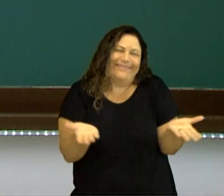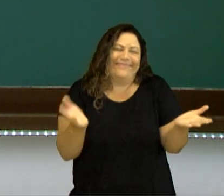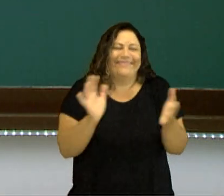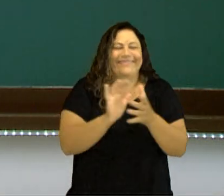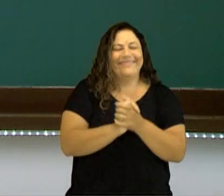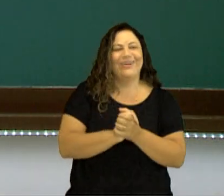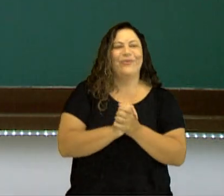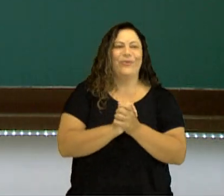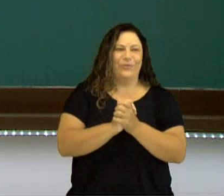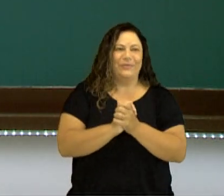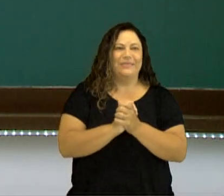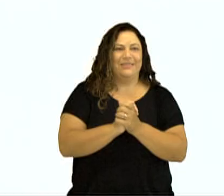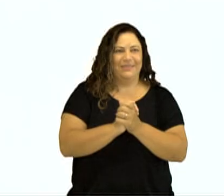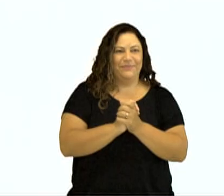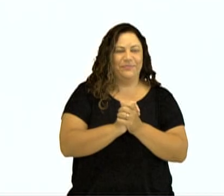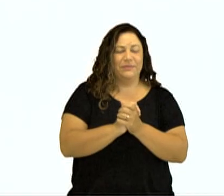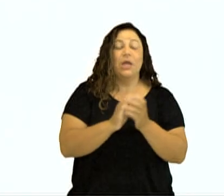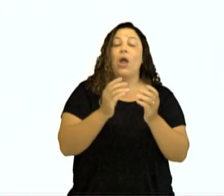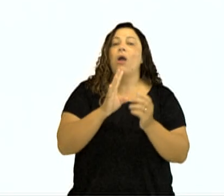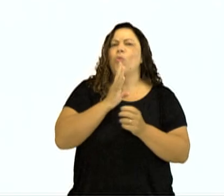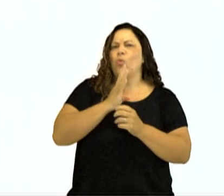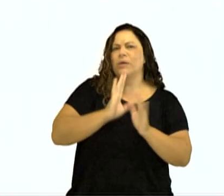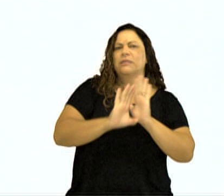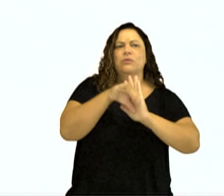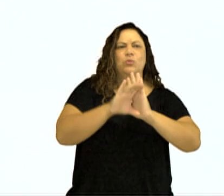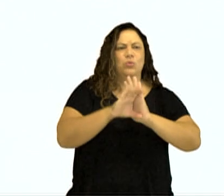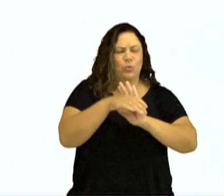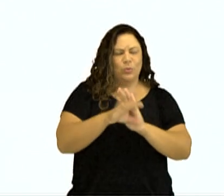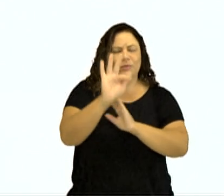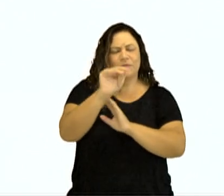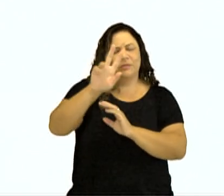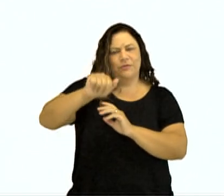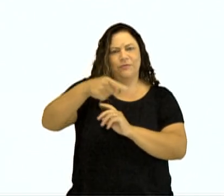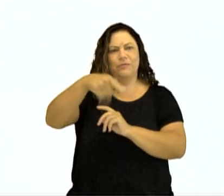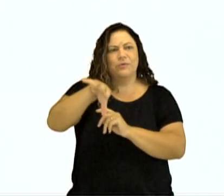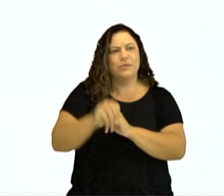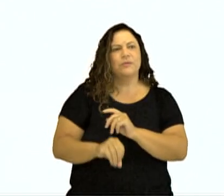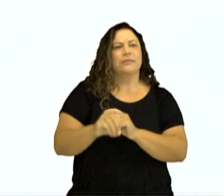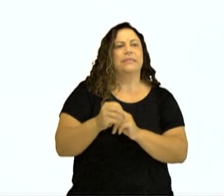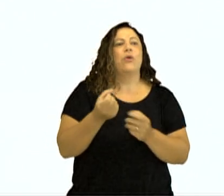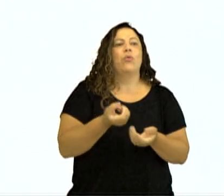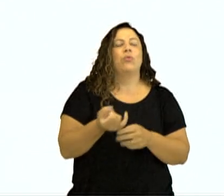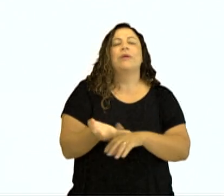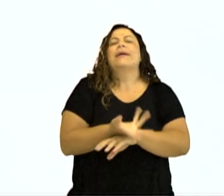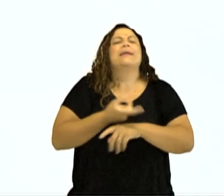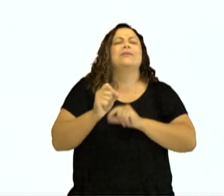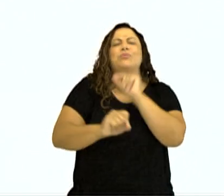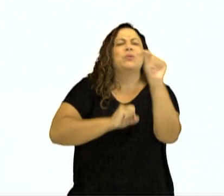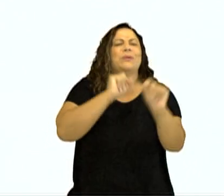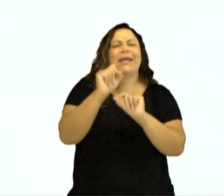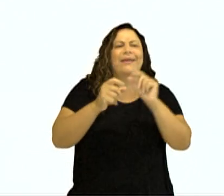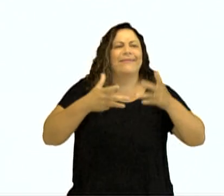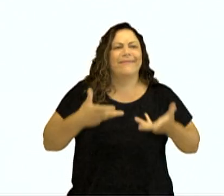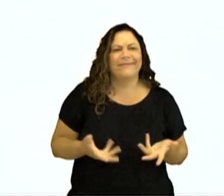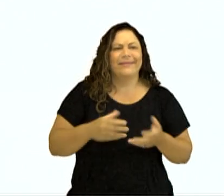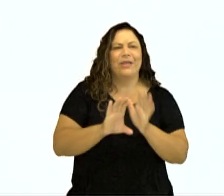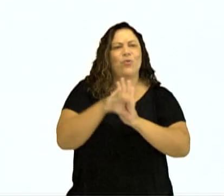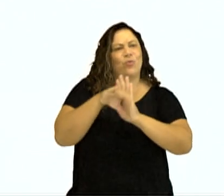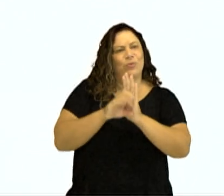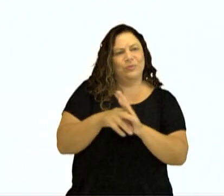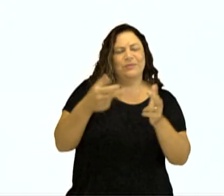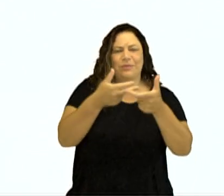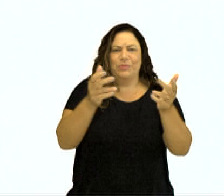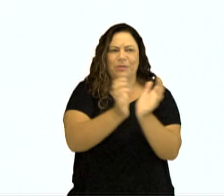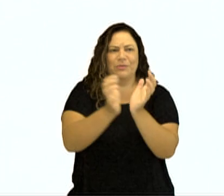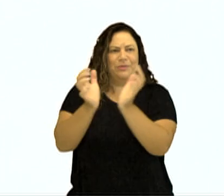ser conhecer o conceito da função, explorar esse conceito por meio de conjuntos e representar função a